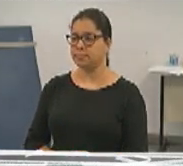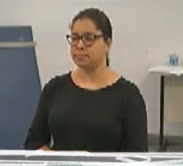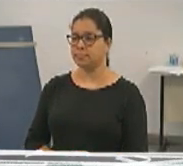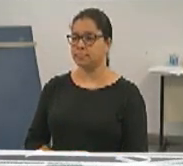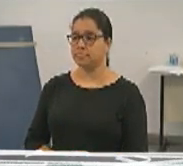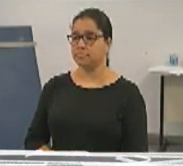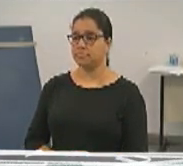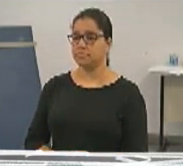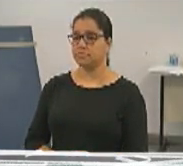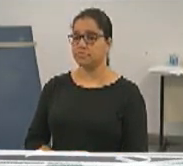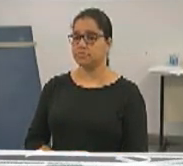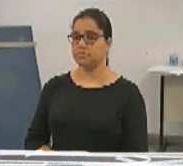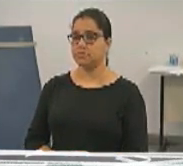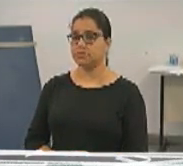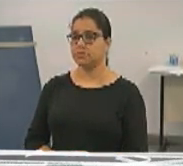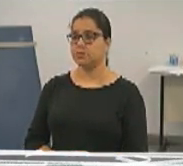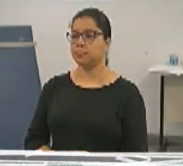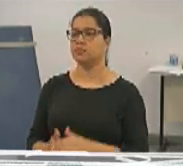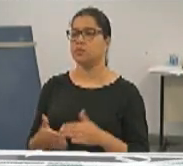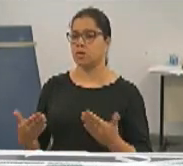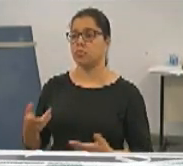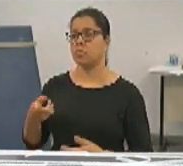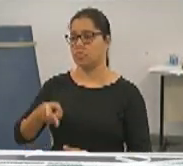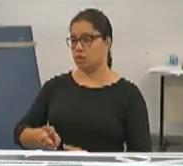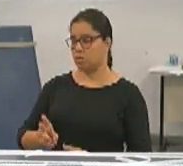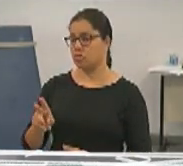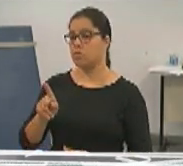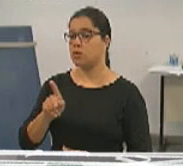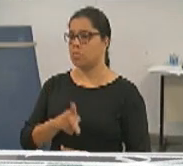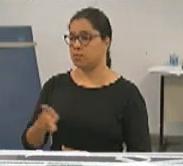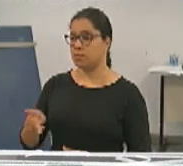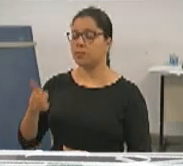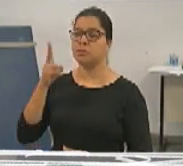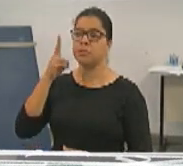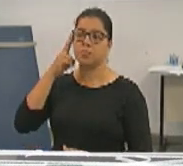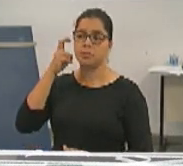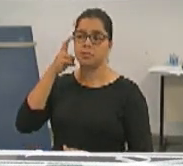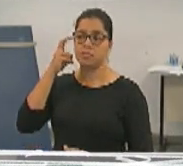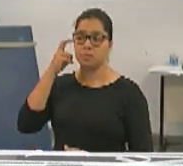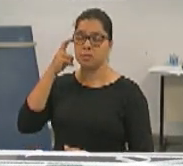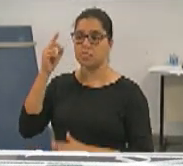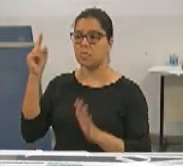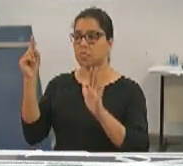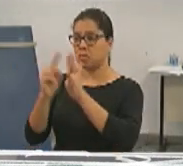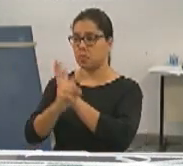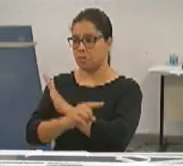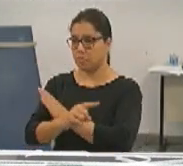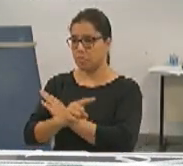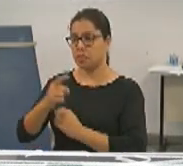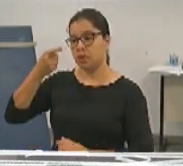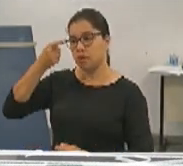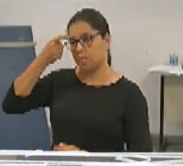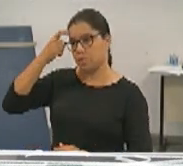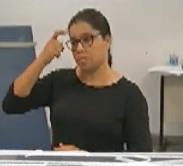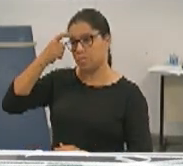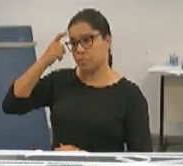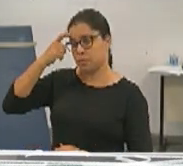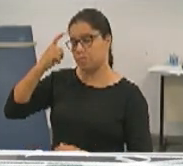Bom, pelo procedimento, o professor Etienne faz uma pergunta à professora